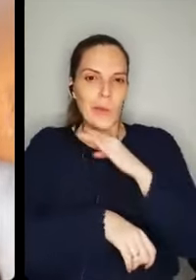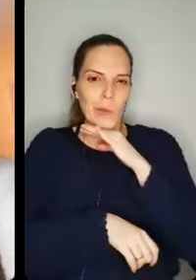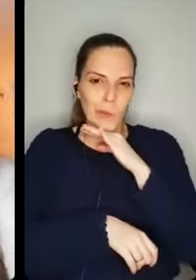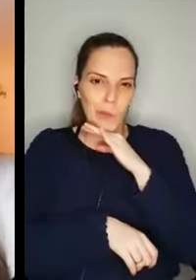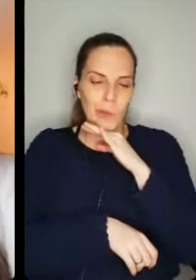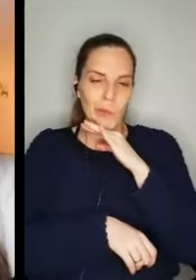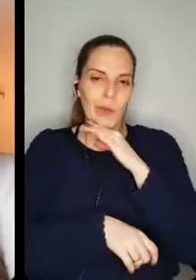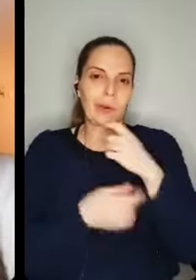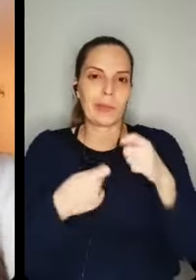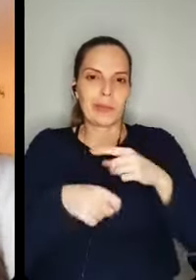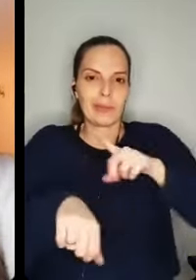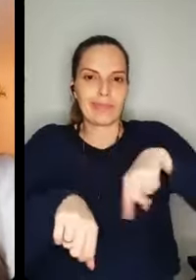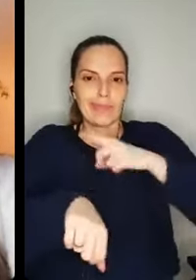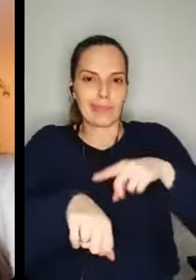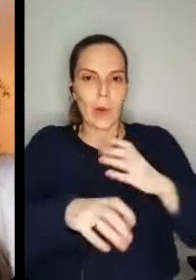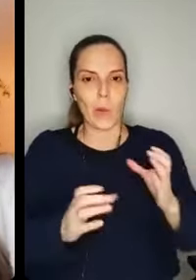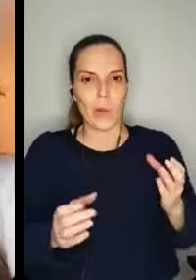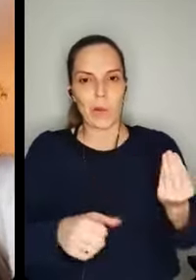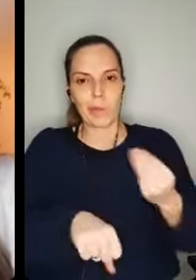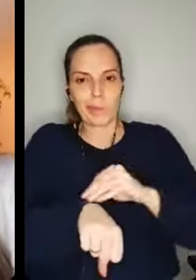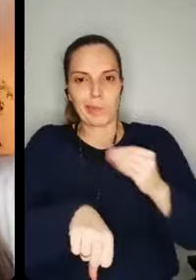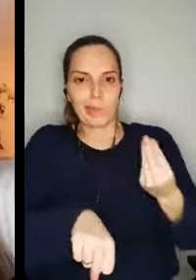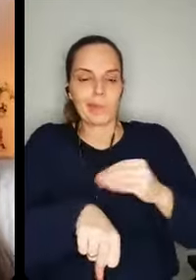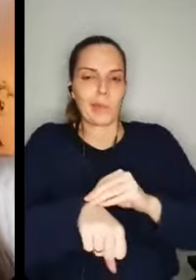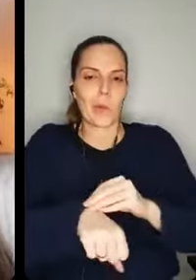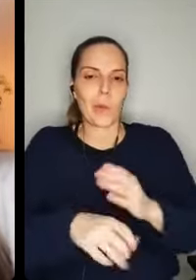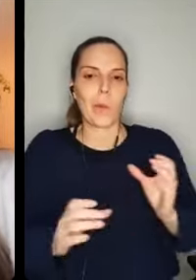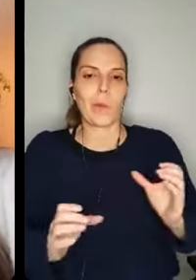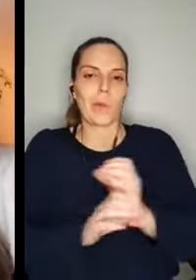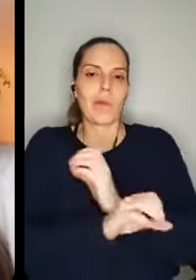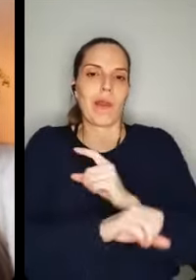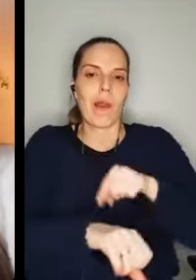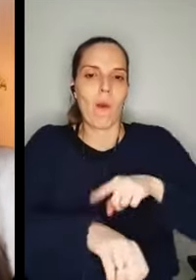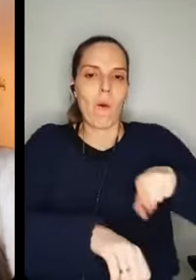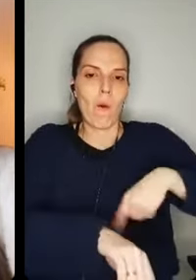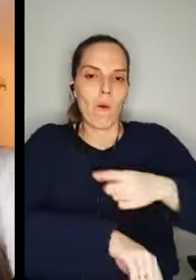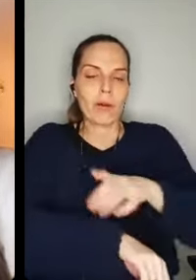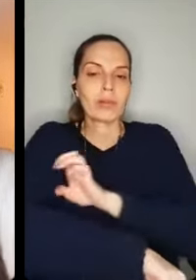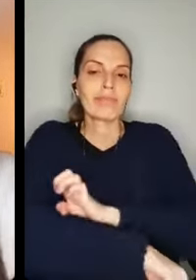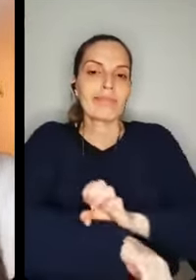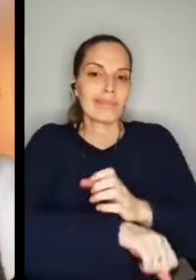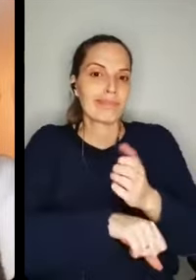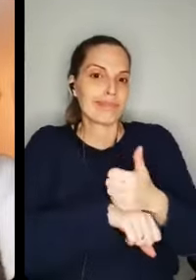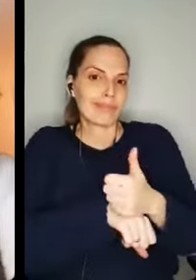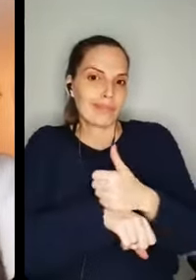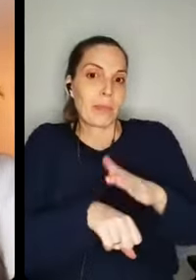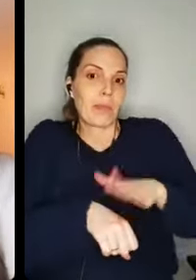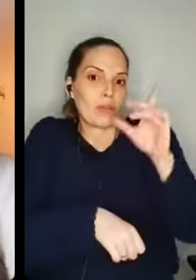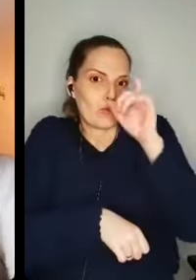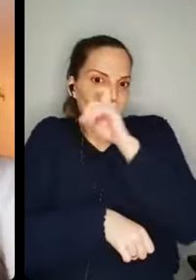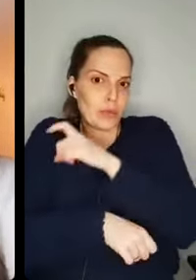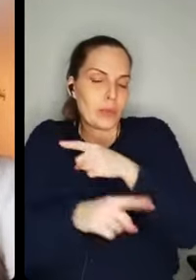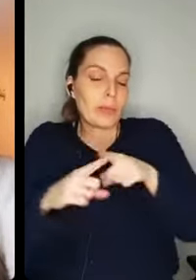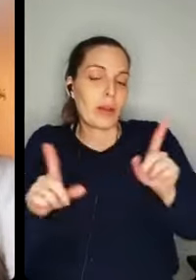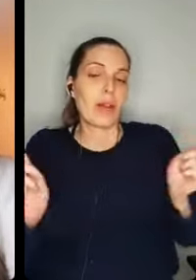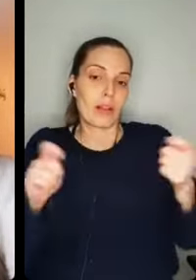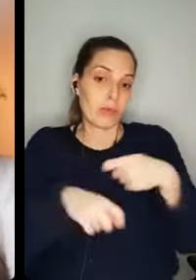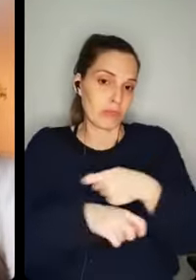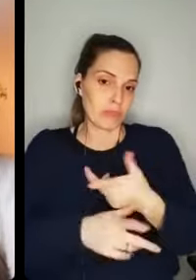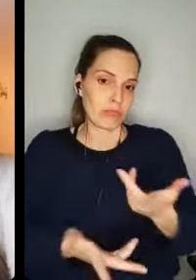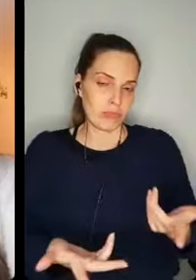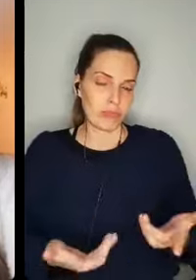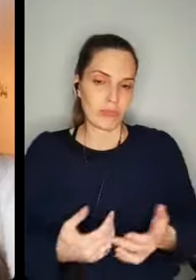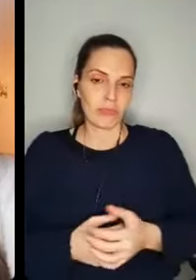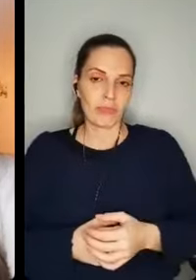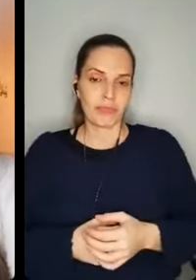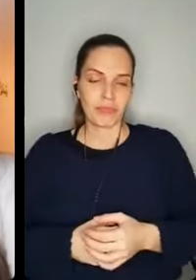profissional. Então, eu acho que acaba dificultando bastante, mas é possível. Mas eles até estavam querendo